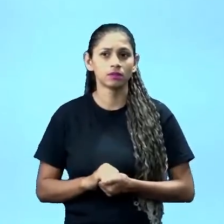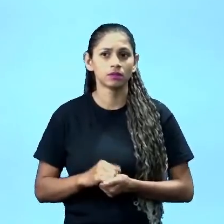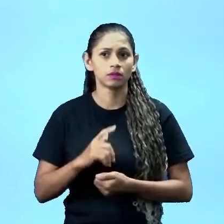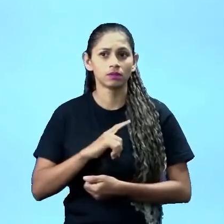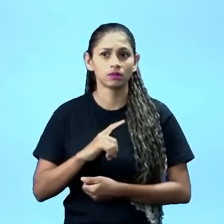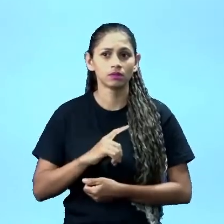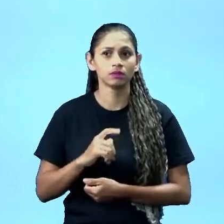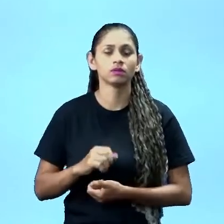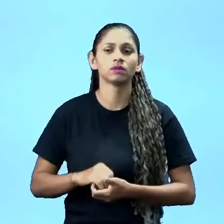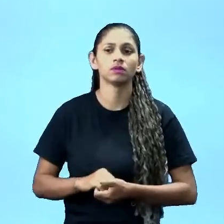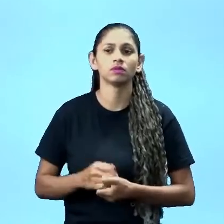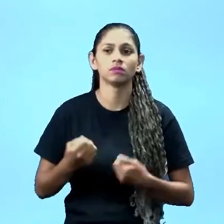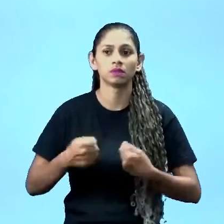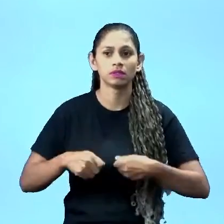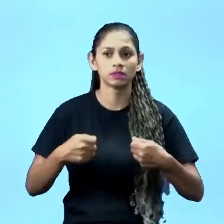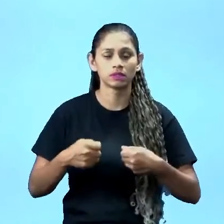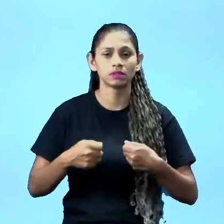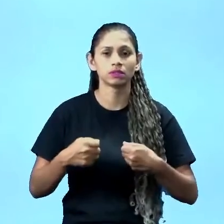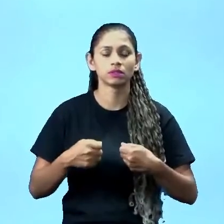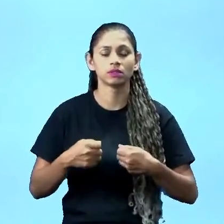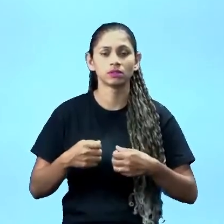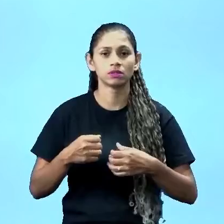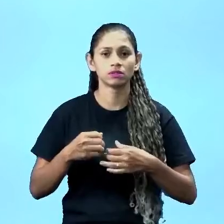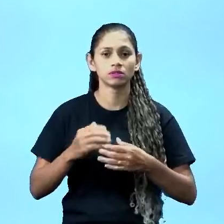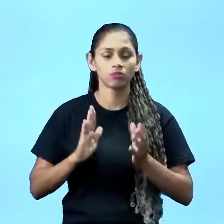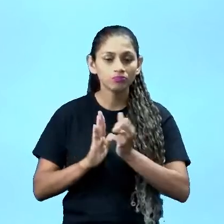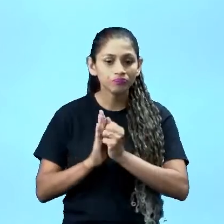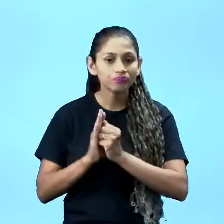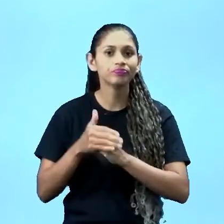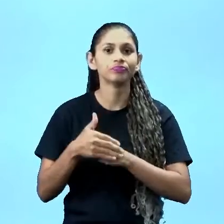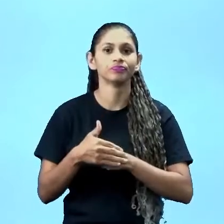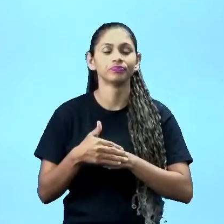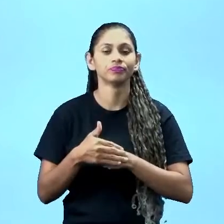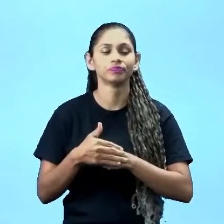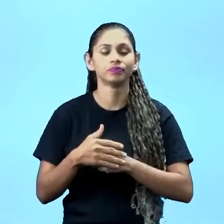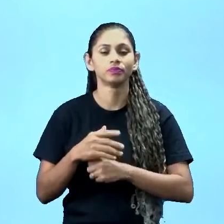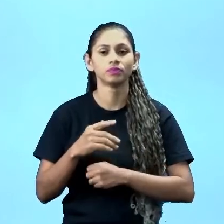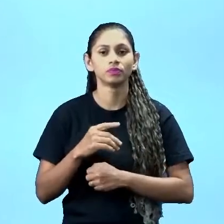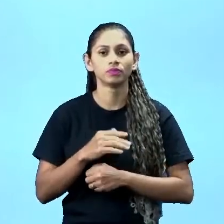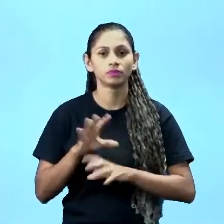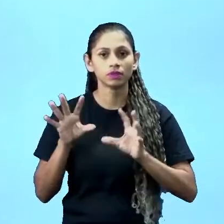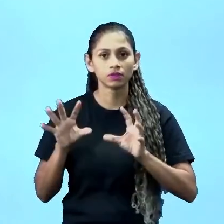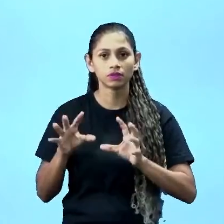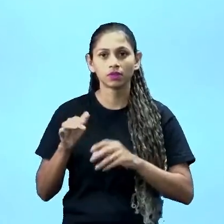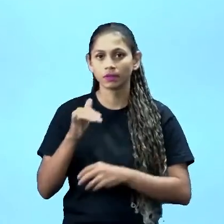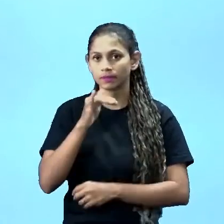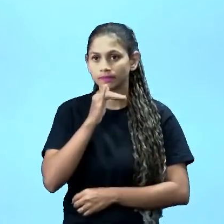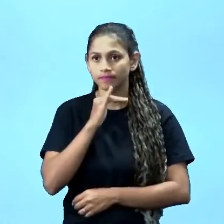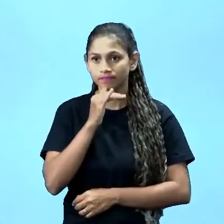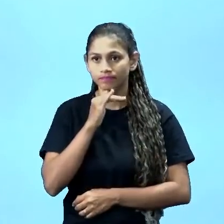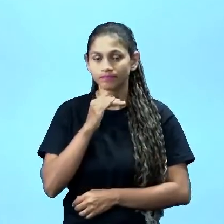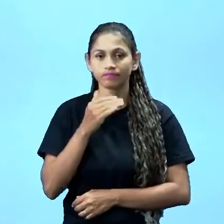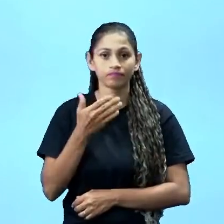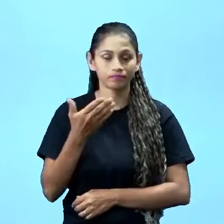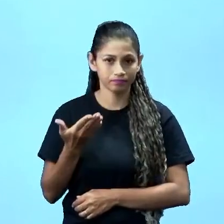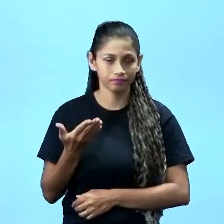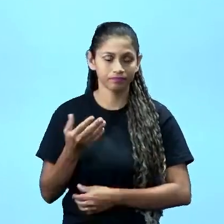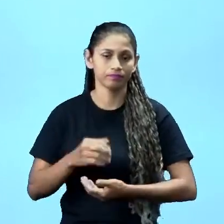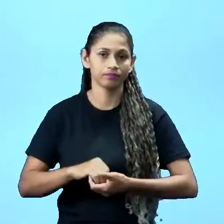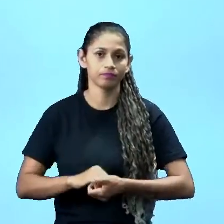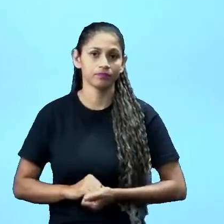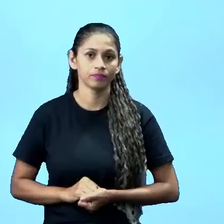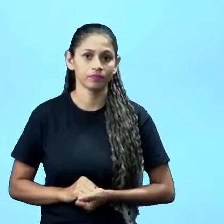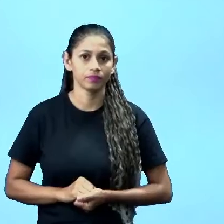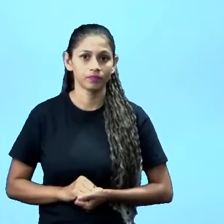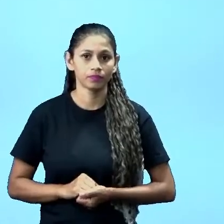quimioterápicos por dia. Então ele também precisa se proteger. Então por isso que a gente tem essas cabines de segurança biológica que vai evitar ali com